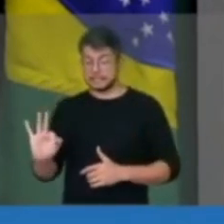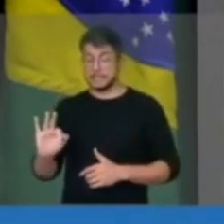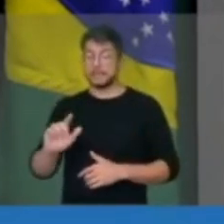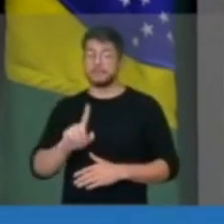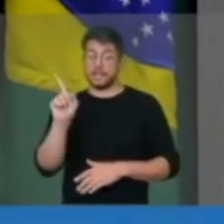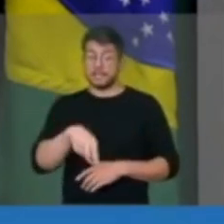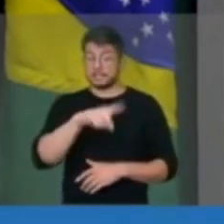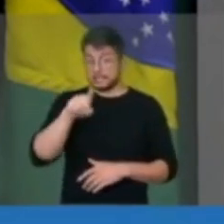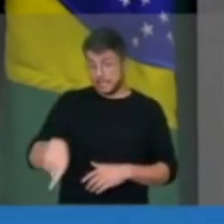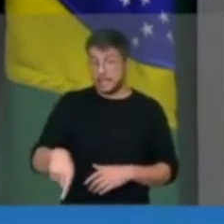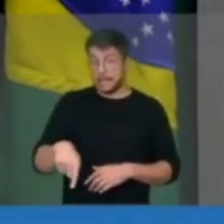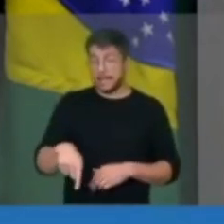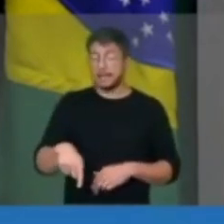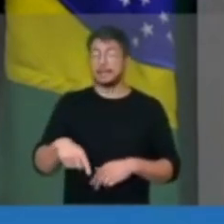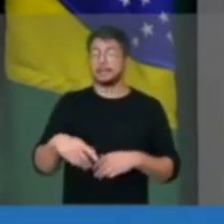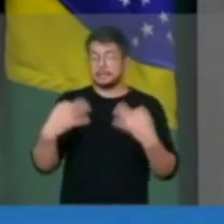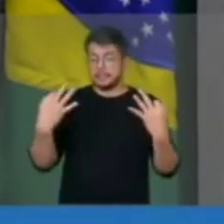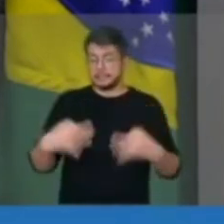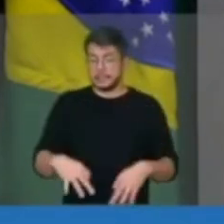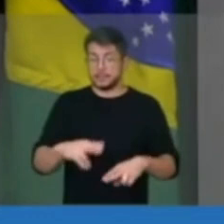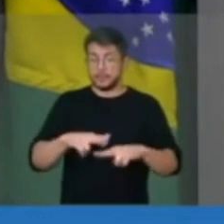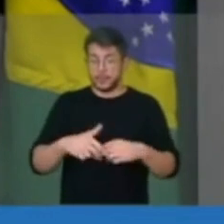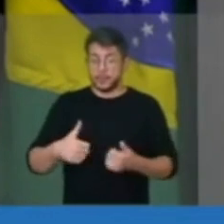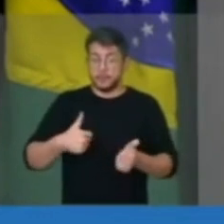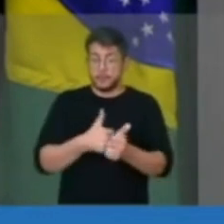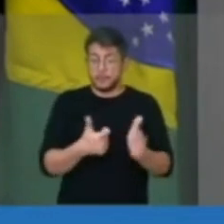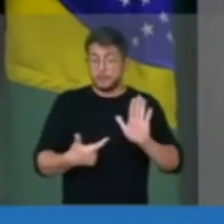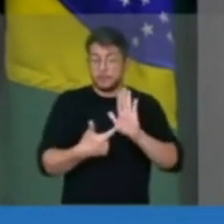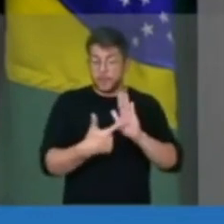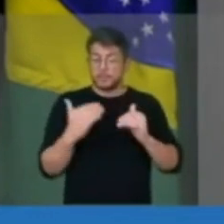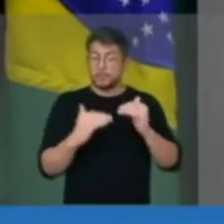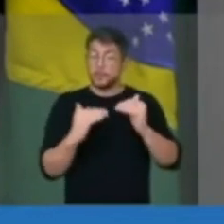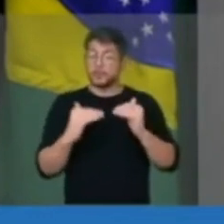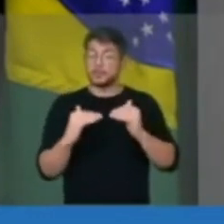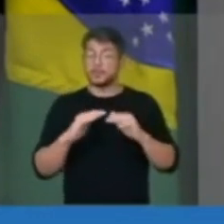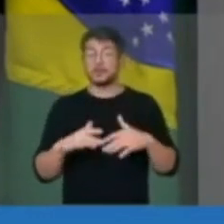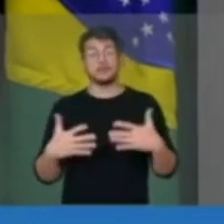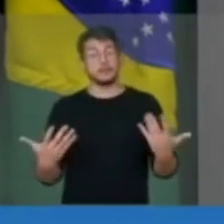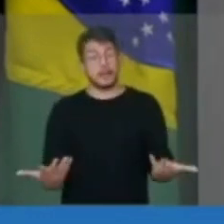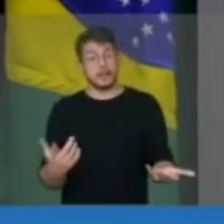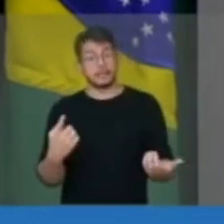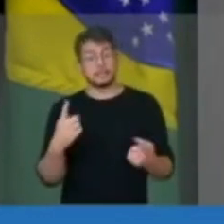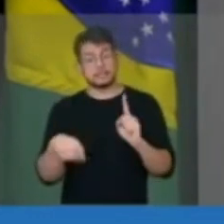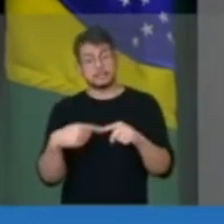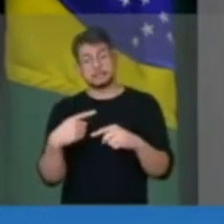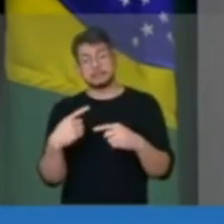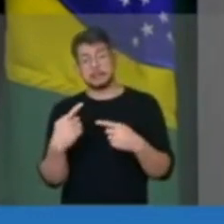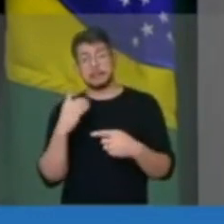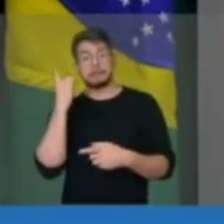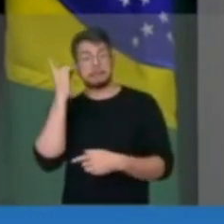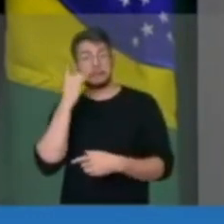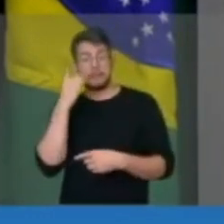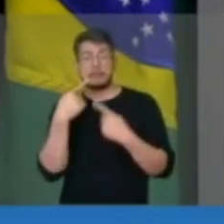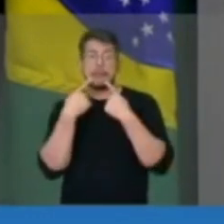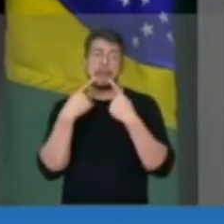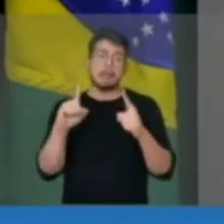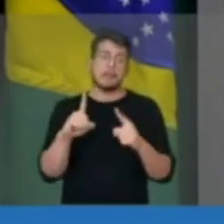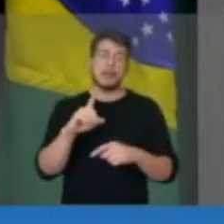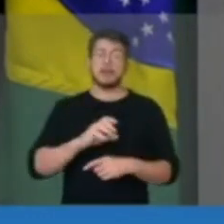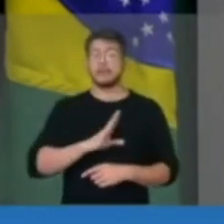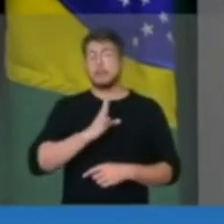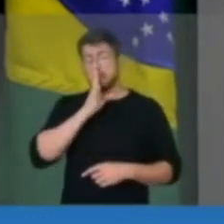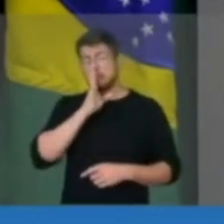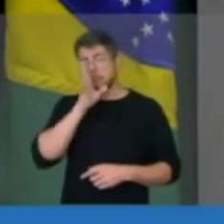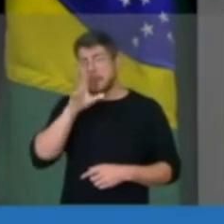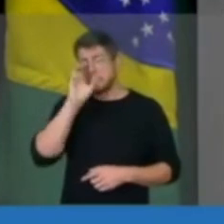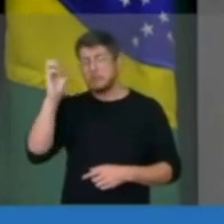com base no texto da Constituição, que dita a proporcionalidade, e vai ter deputado aqui chorando de abuso do Supremo, quando o Supremo vai ter atuado de